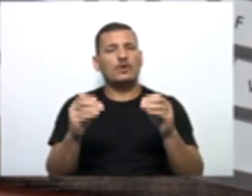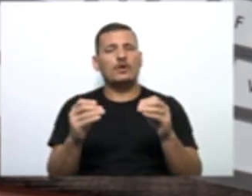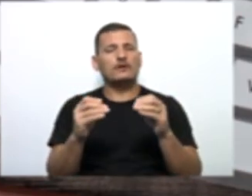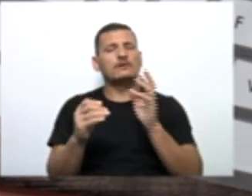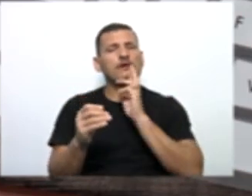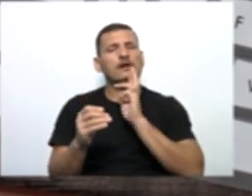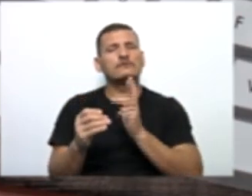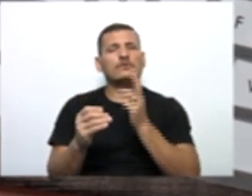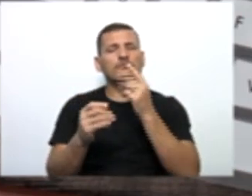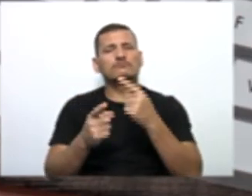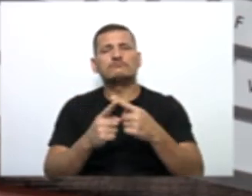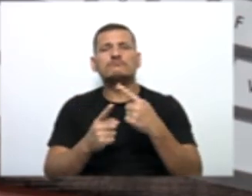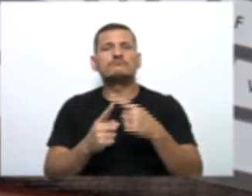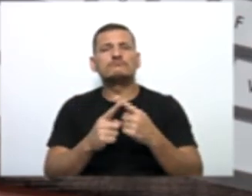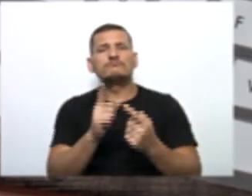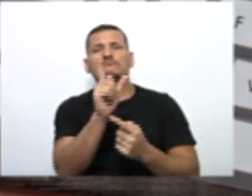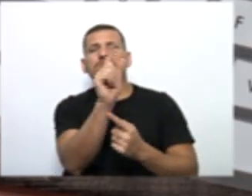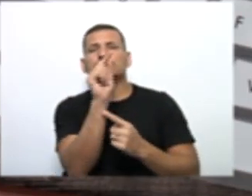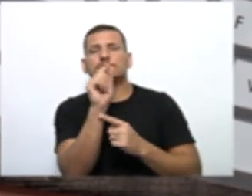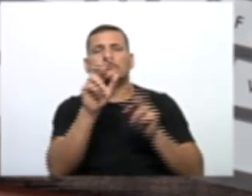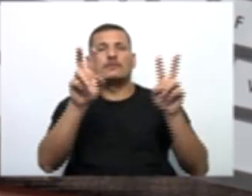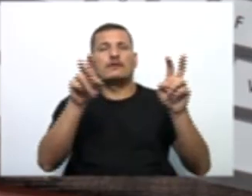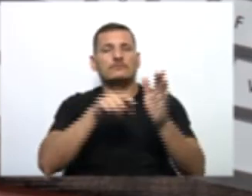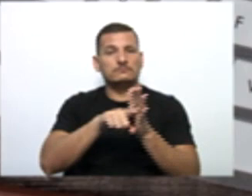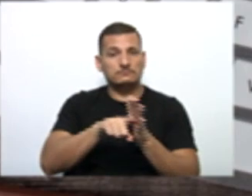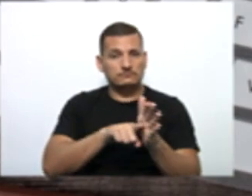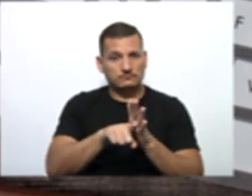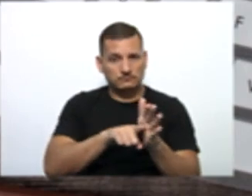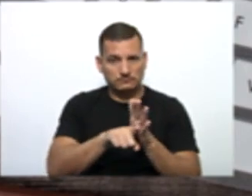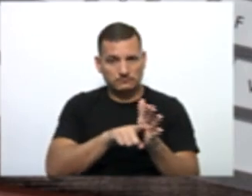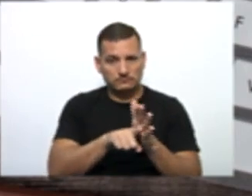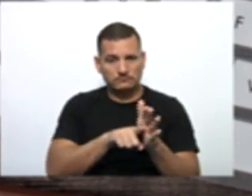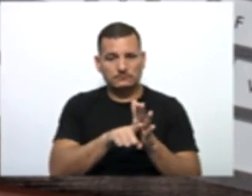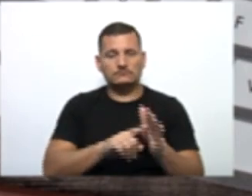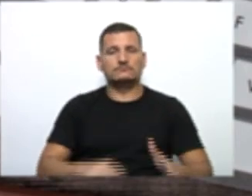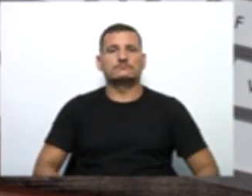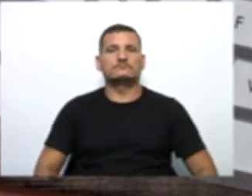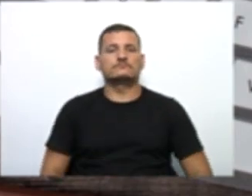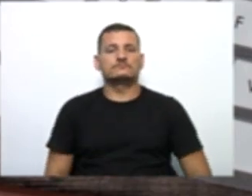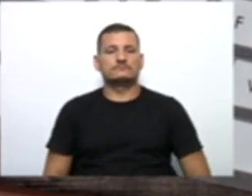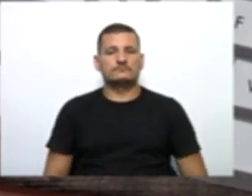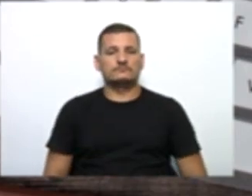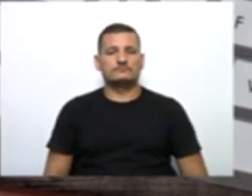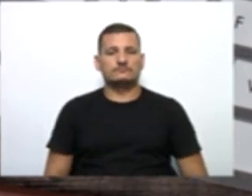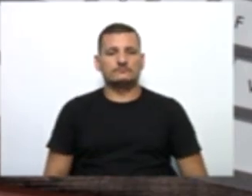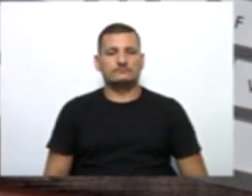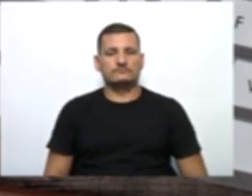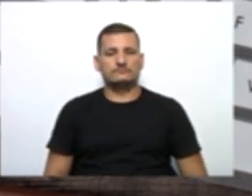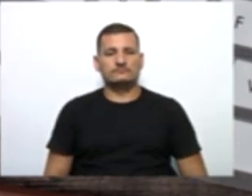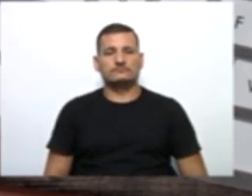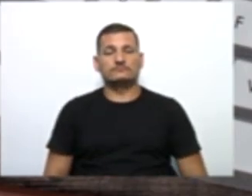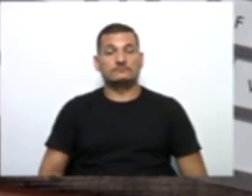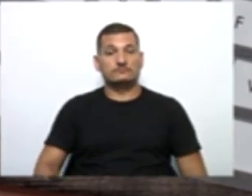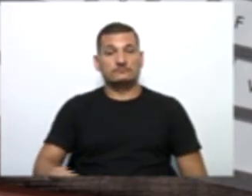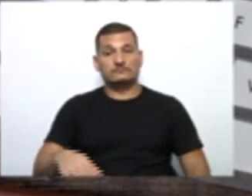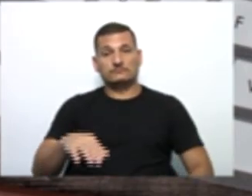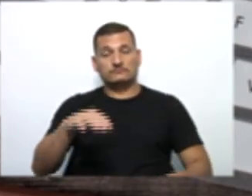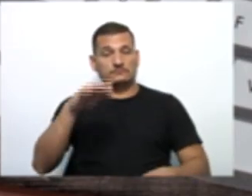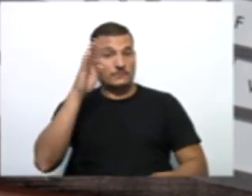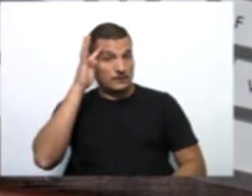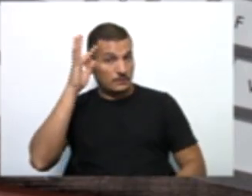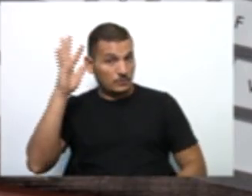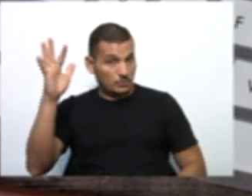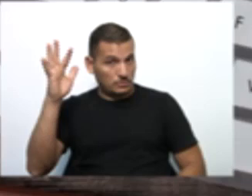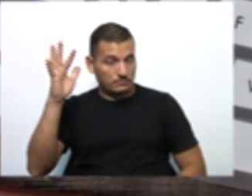razões que levaram à escolha do tema e que sustentam a realização do trabalho. Fundamentação